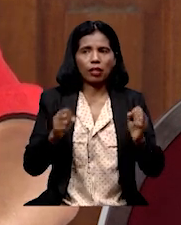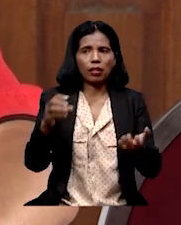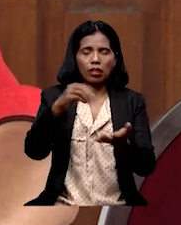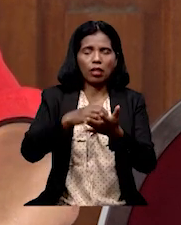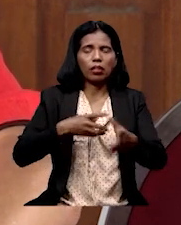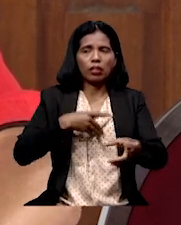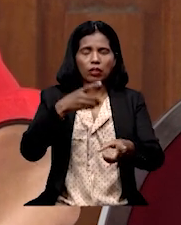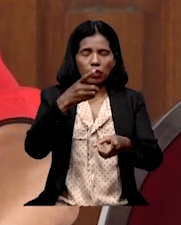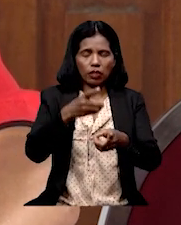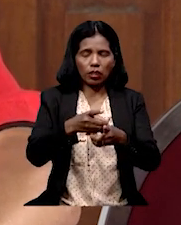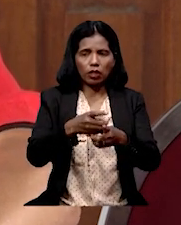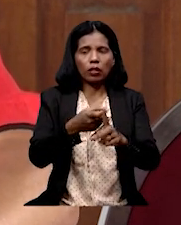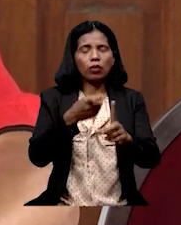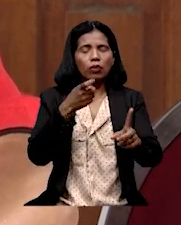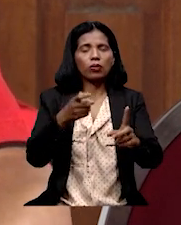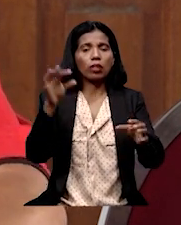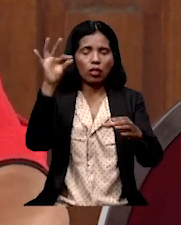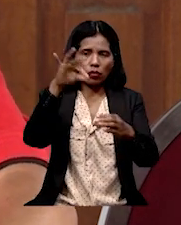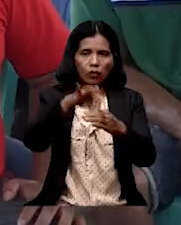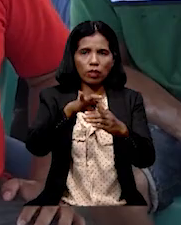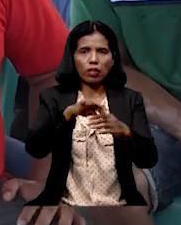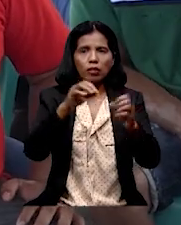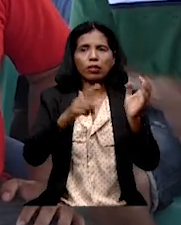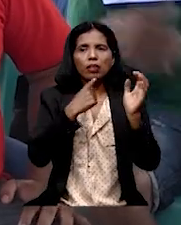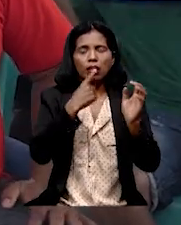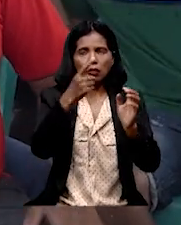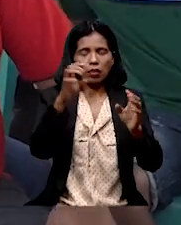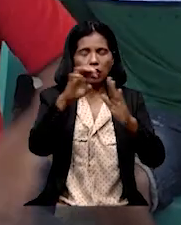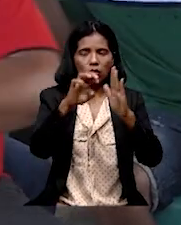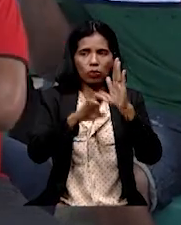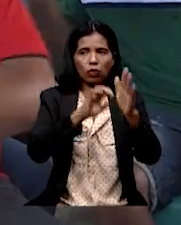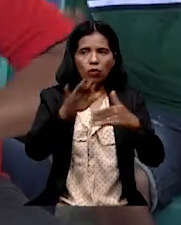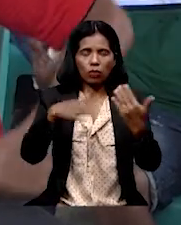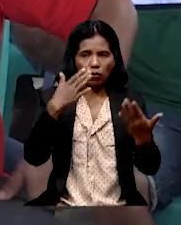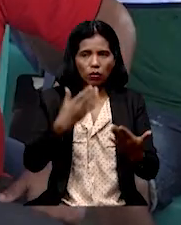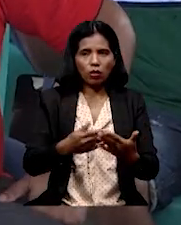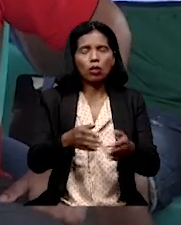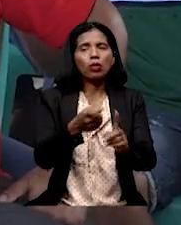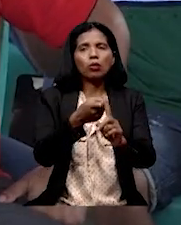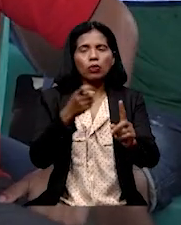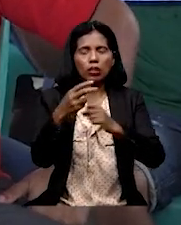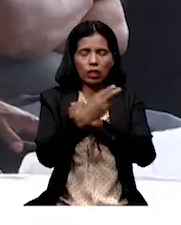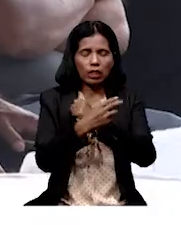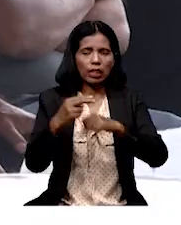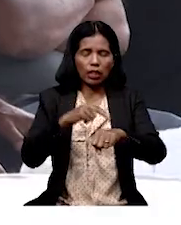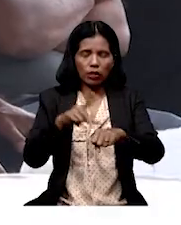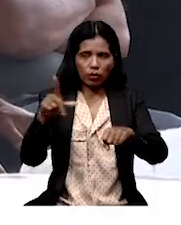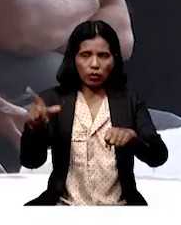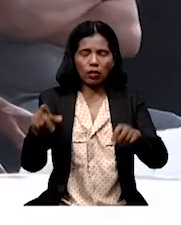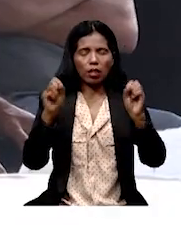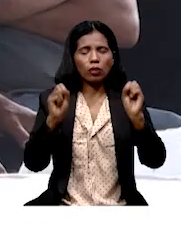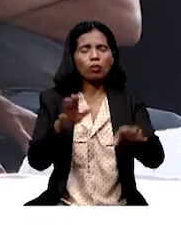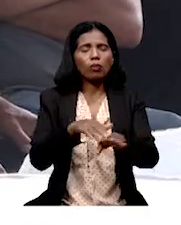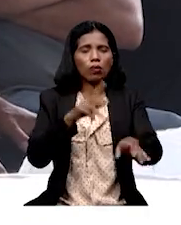direitu siviku li husini intervensaun votu, nune apela ba struktura tomak Ofelinian, husi nasional ta obaze atu mobilize rekursu